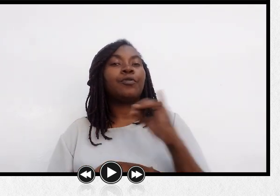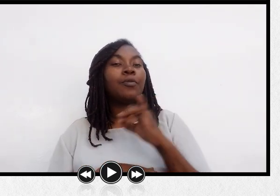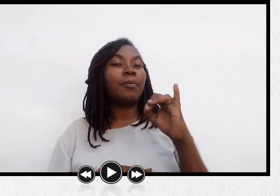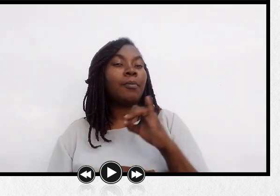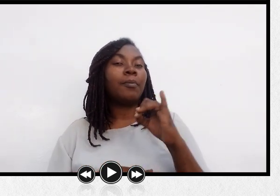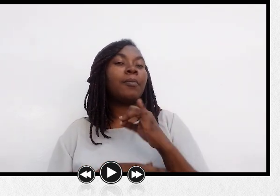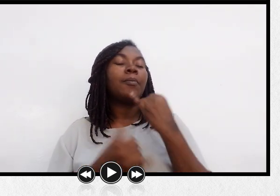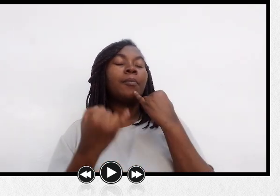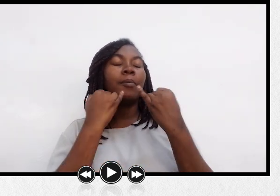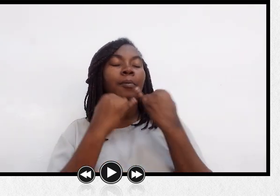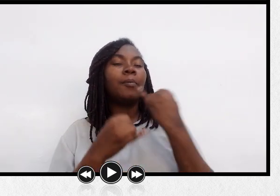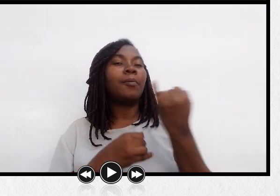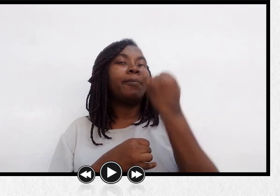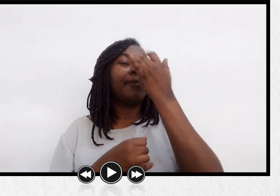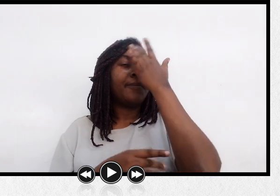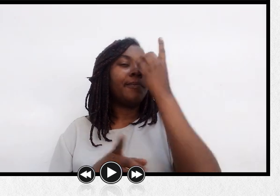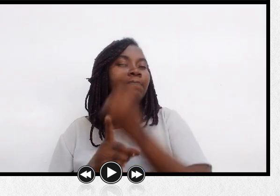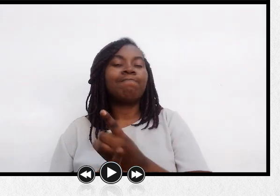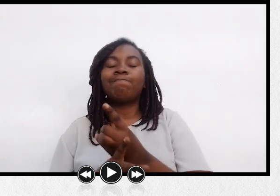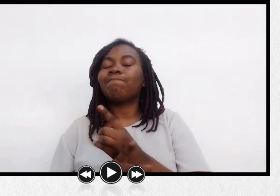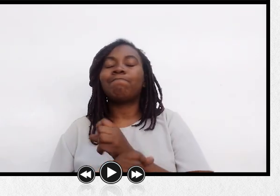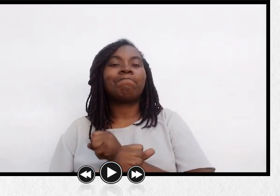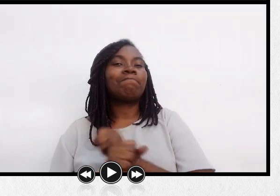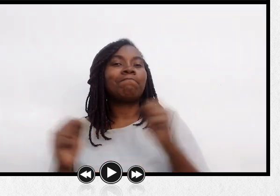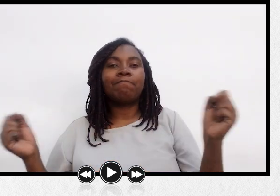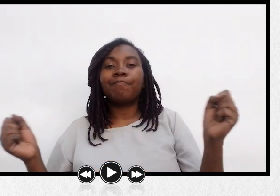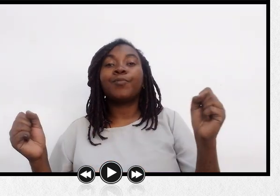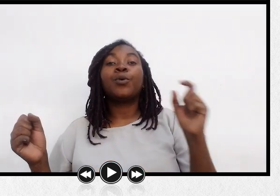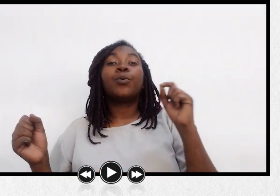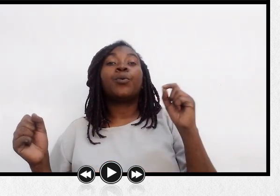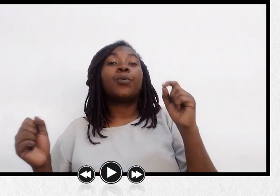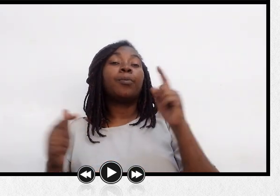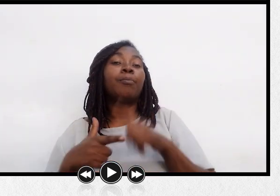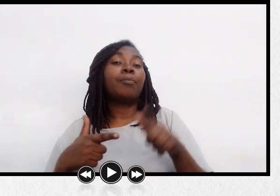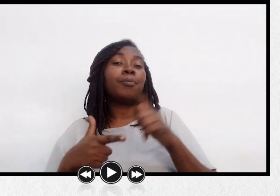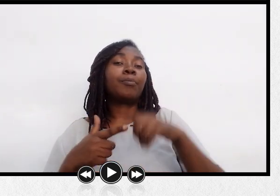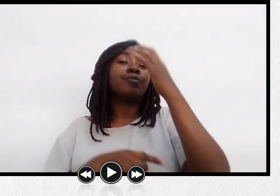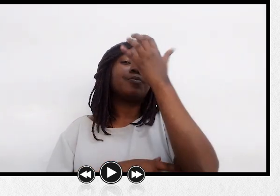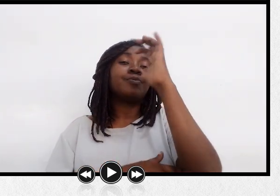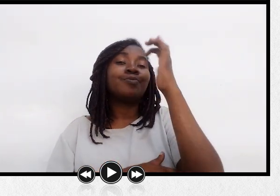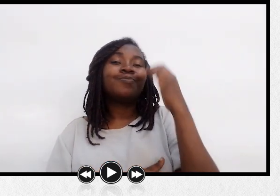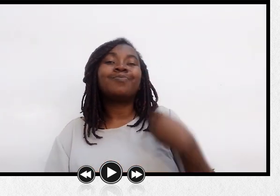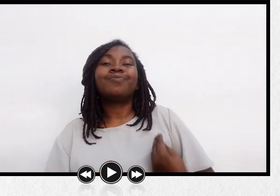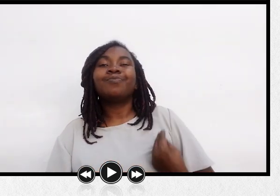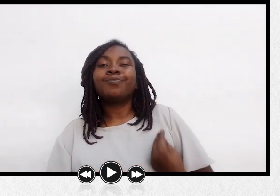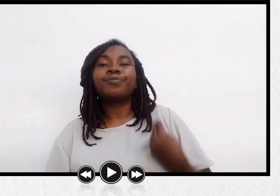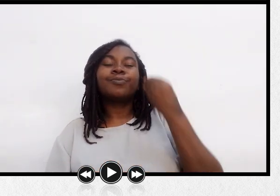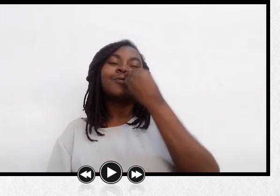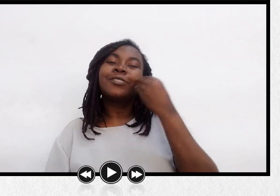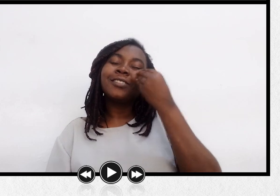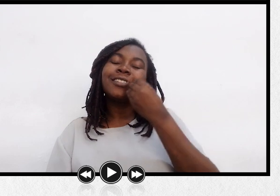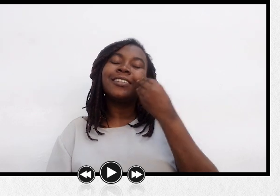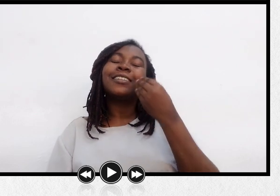na internet, não se consegue nos livros, que é a vivência dos problemas ambientais, as dificuldades dos recursos hídricos. Daria para a